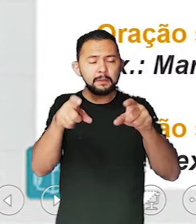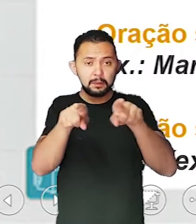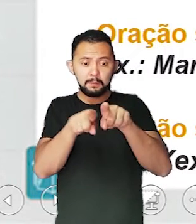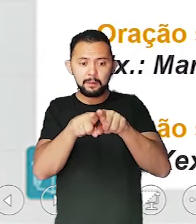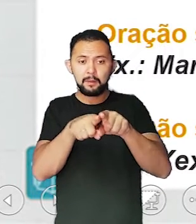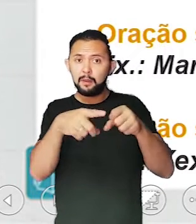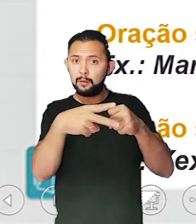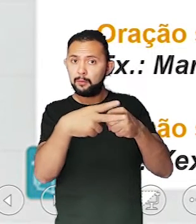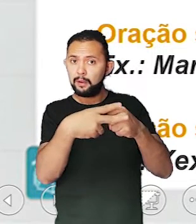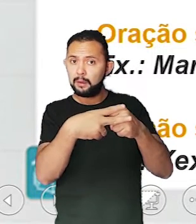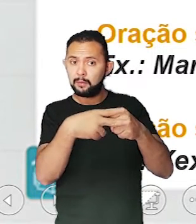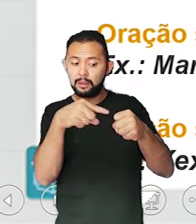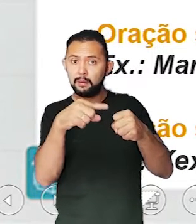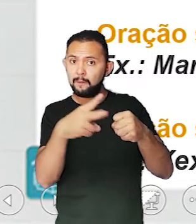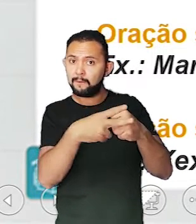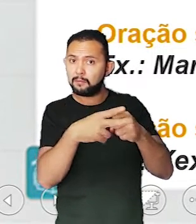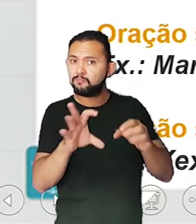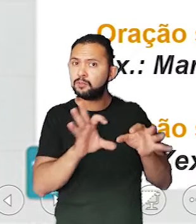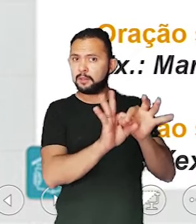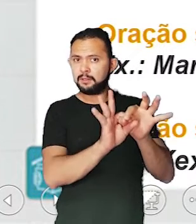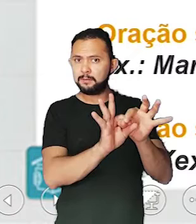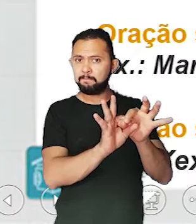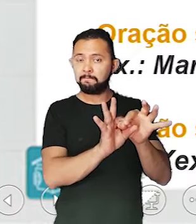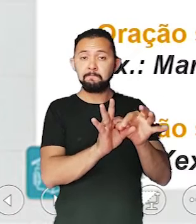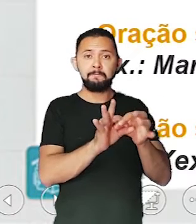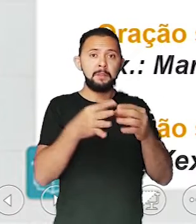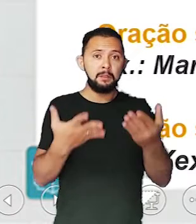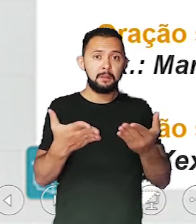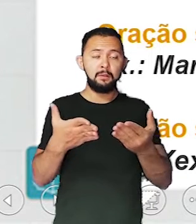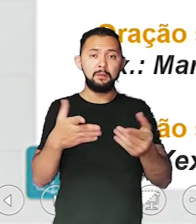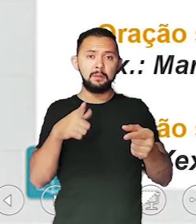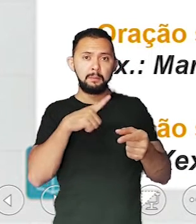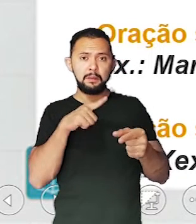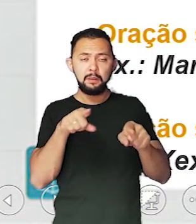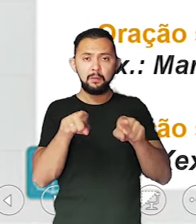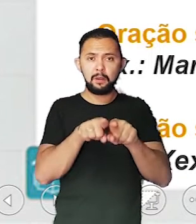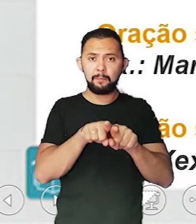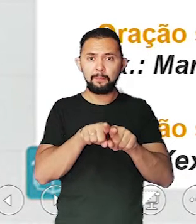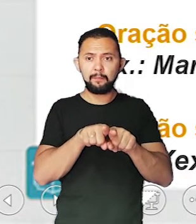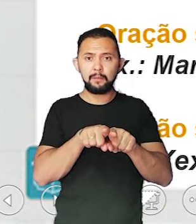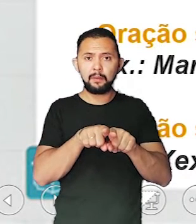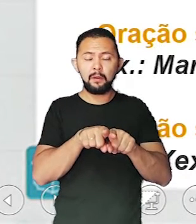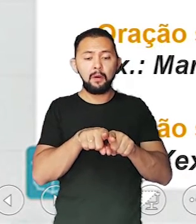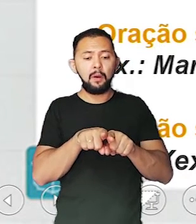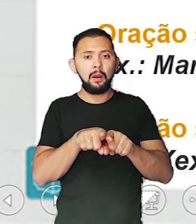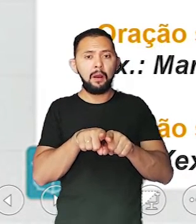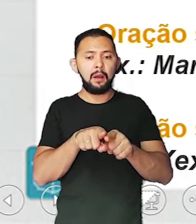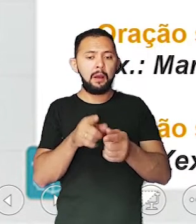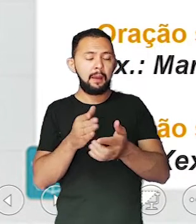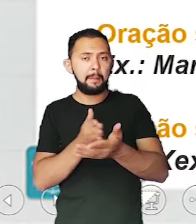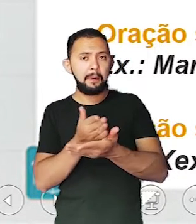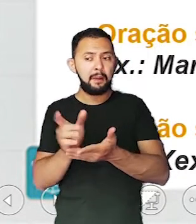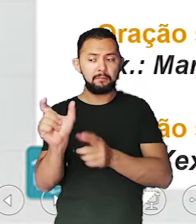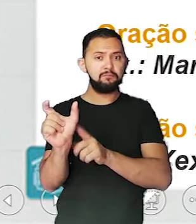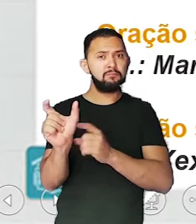ser, estar, né? Por exemplo, são verbos de ligação. E nós vamos ter um qualificador, né? Fundamental, que algo